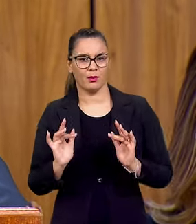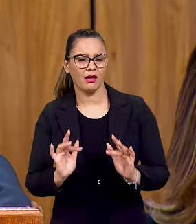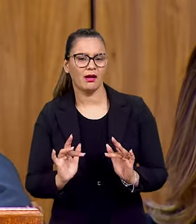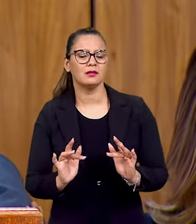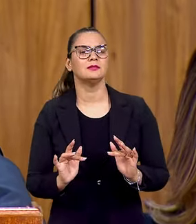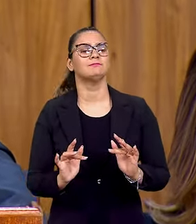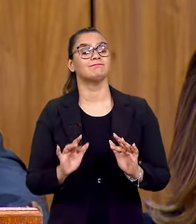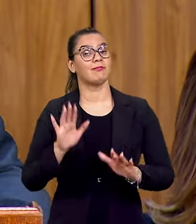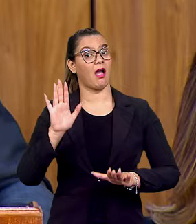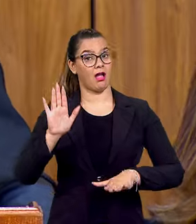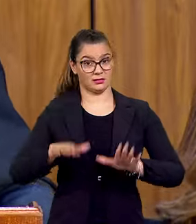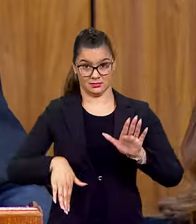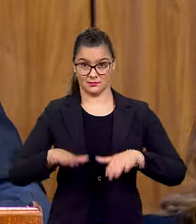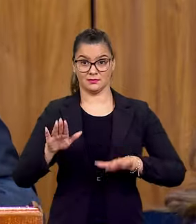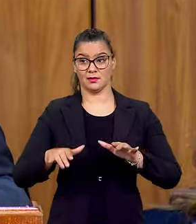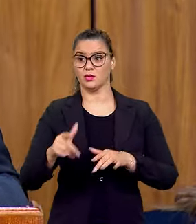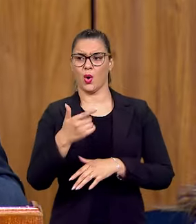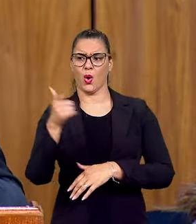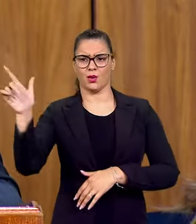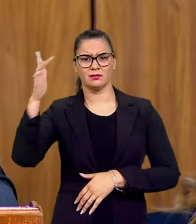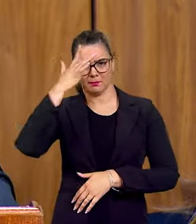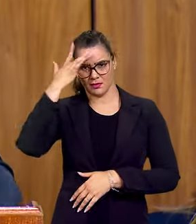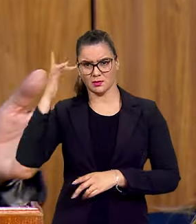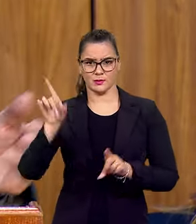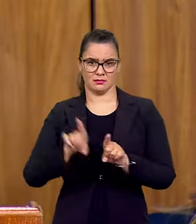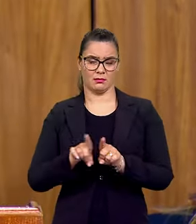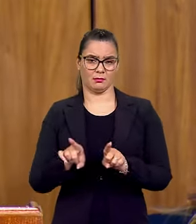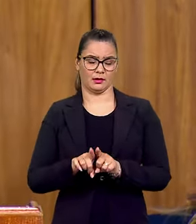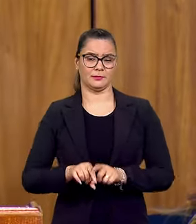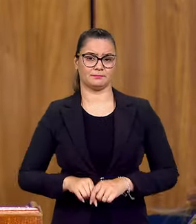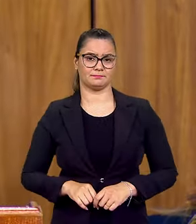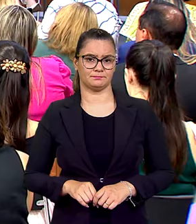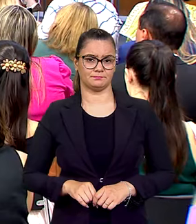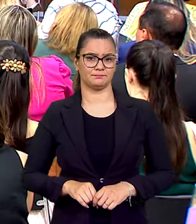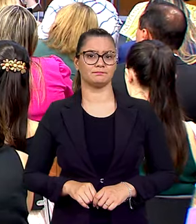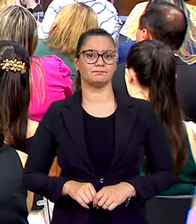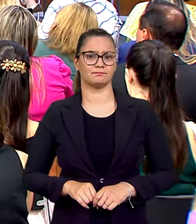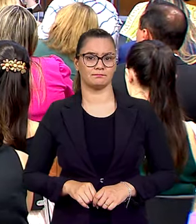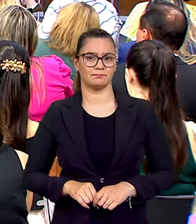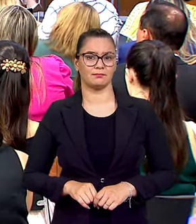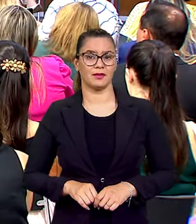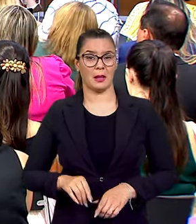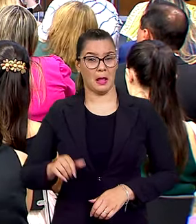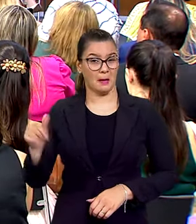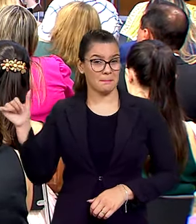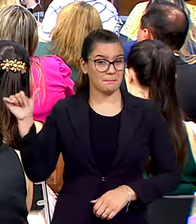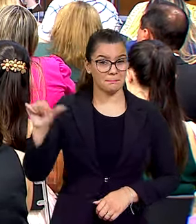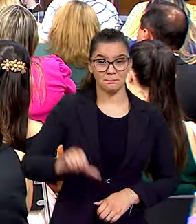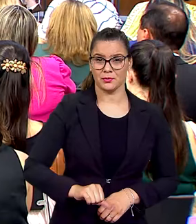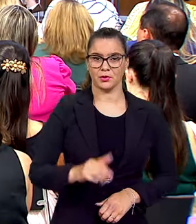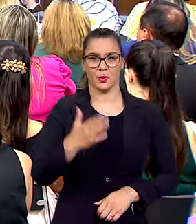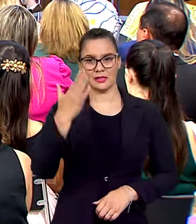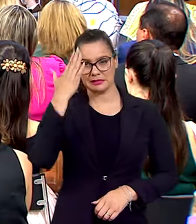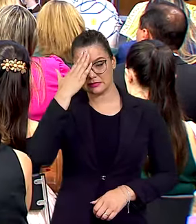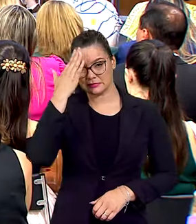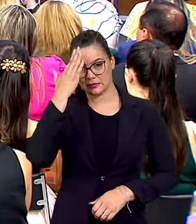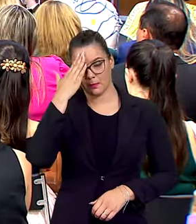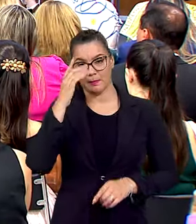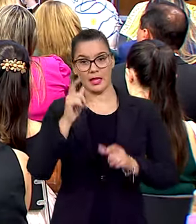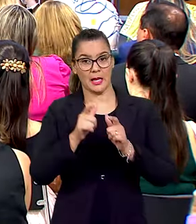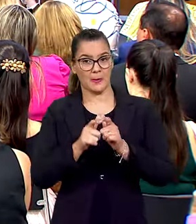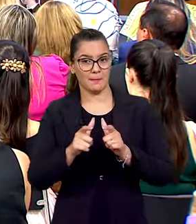ex-marido, por ex-namorado e, às vezes, por outras pessoas. E ainda é mais abominável